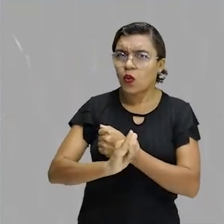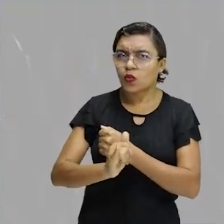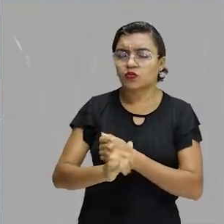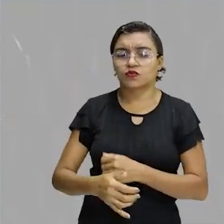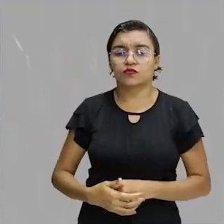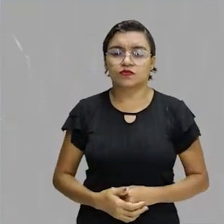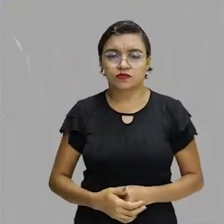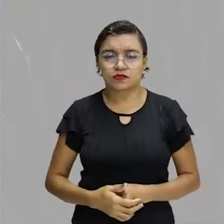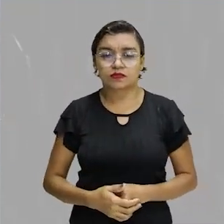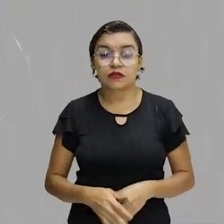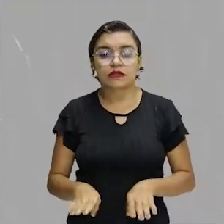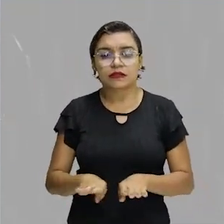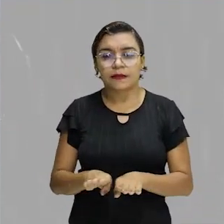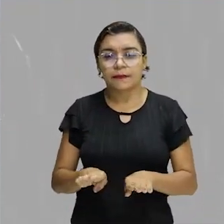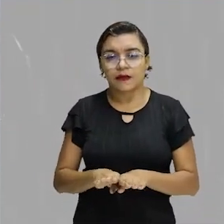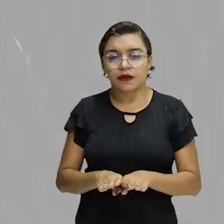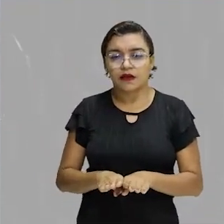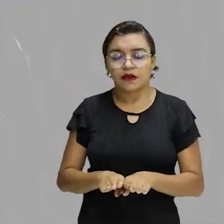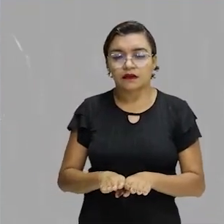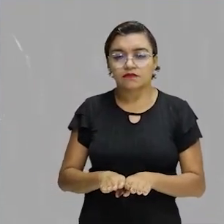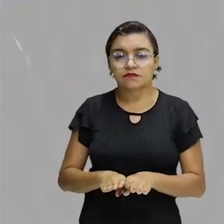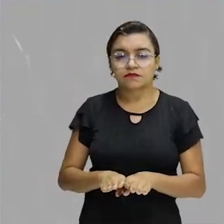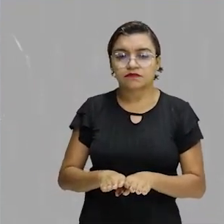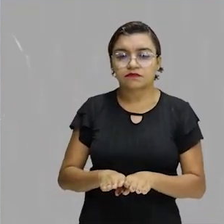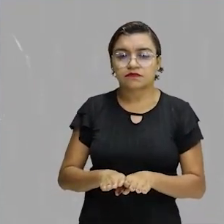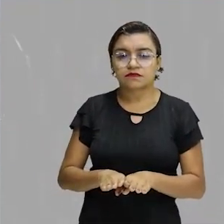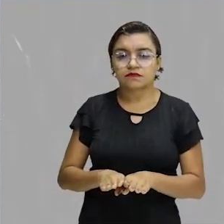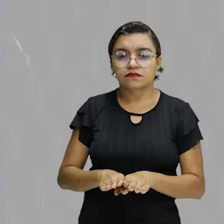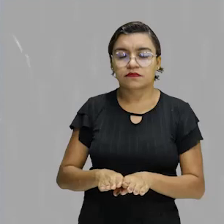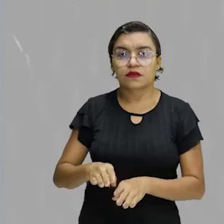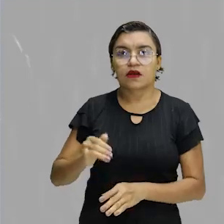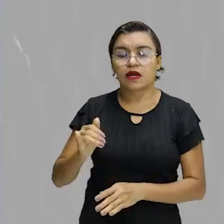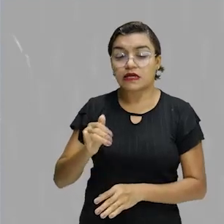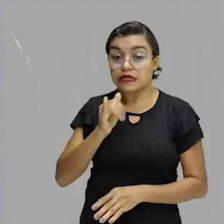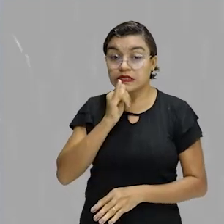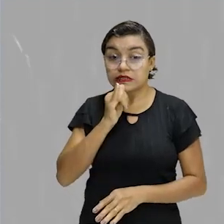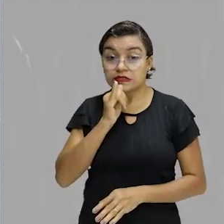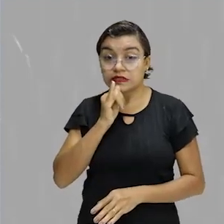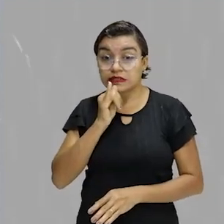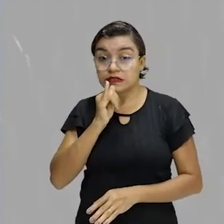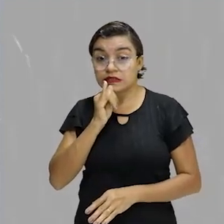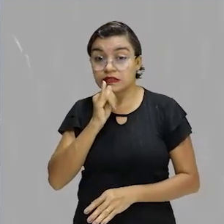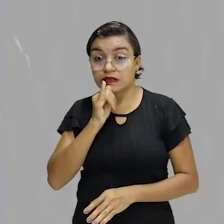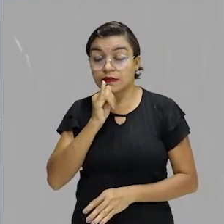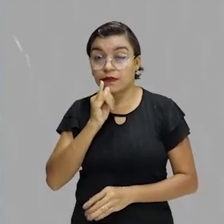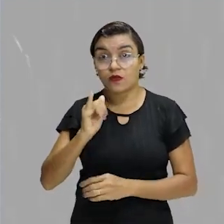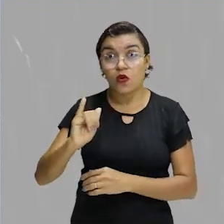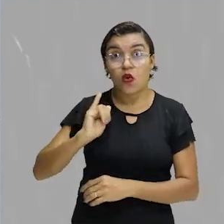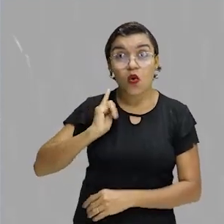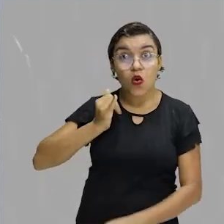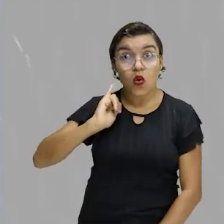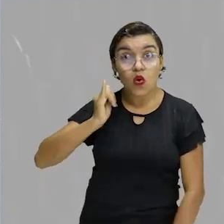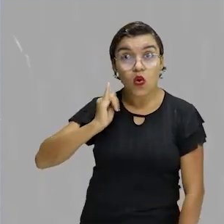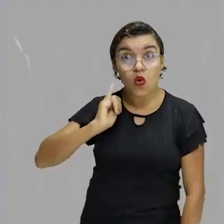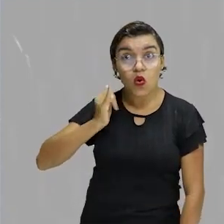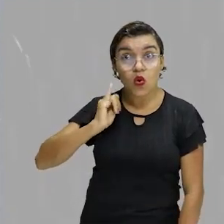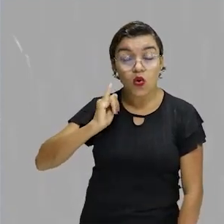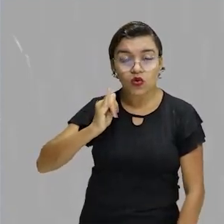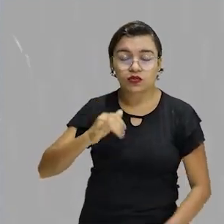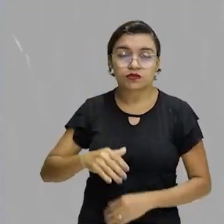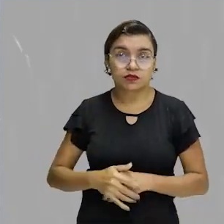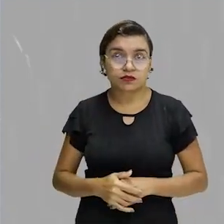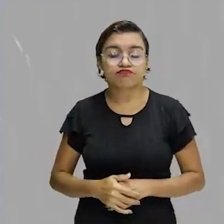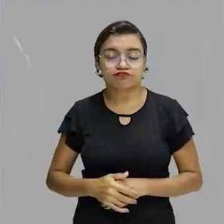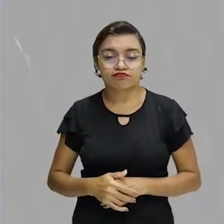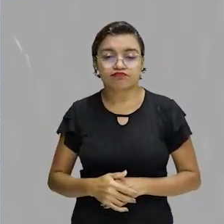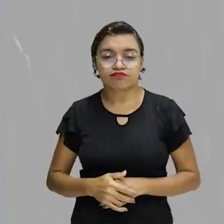Chronicles, crônica. Só uma observação, pessoal. Em português, conto e crônica são dois gêneros, tá? Em